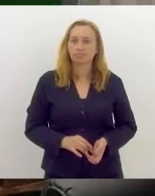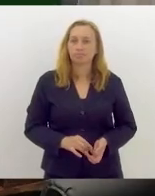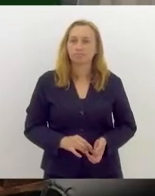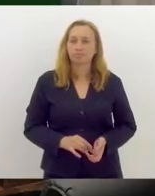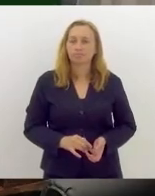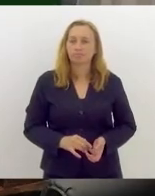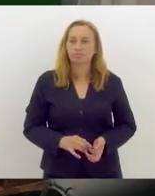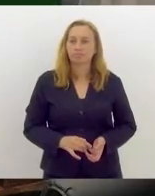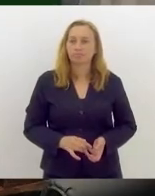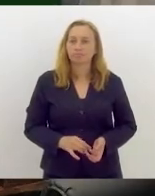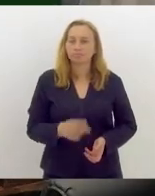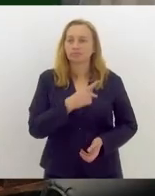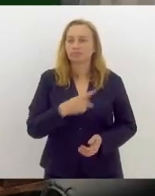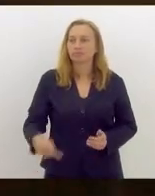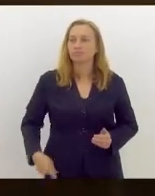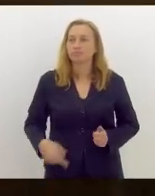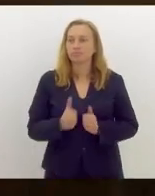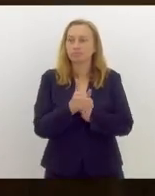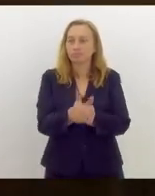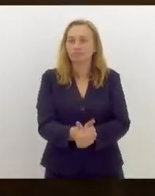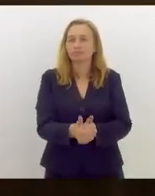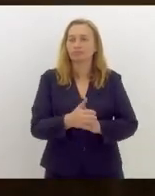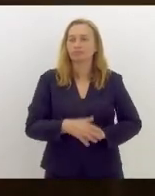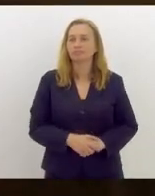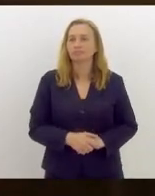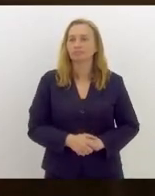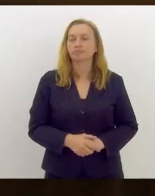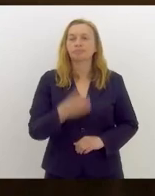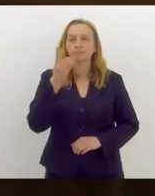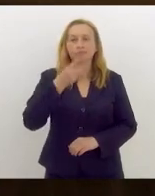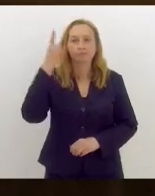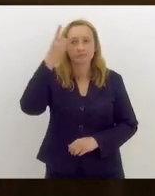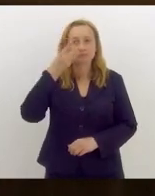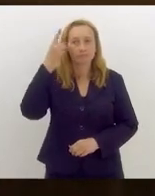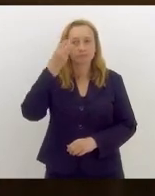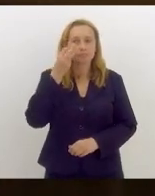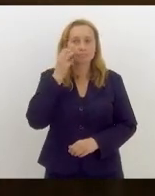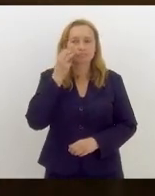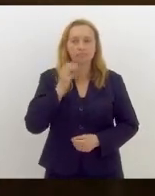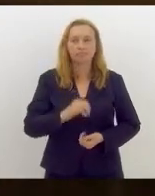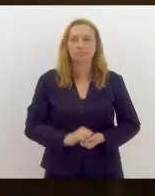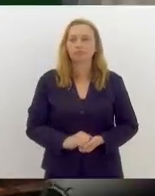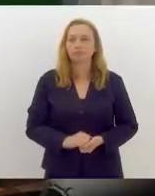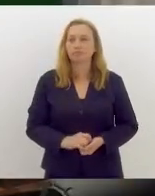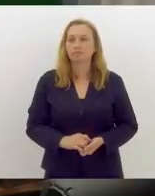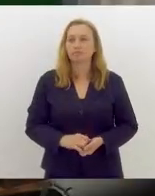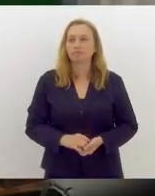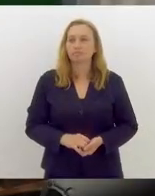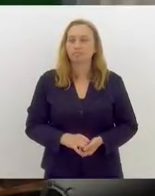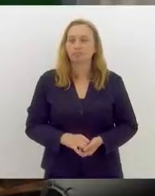Presidente eu acompanho um parecer do Deputado waldeck Carneiro